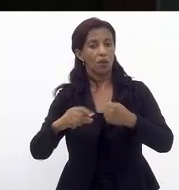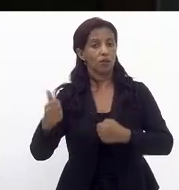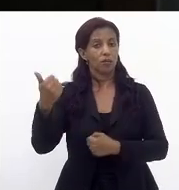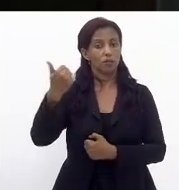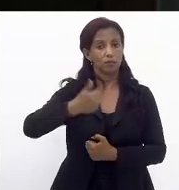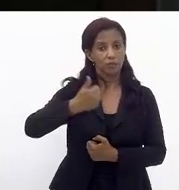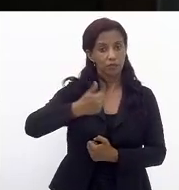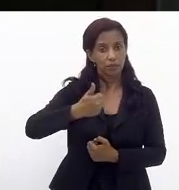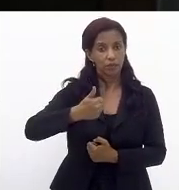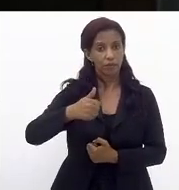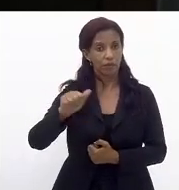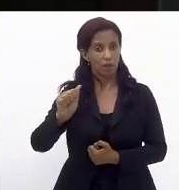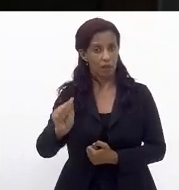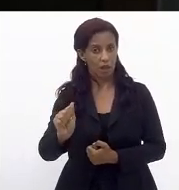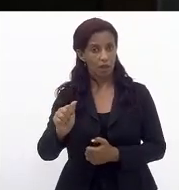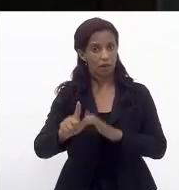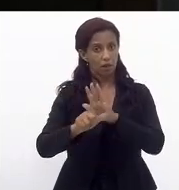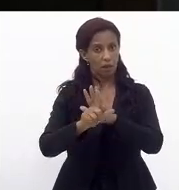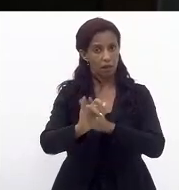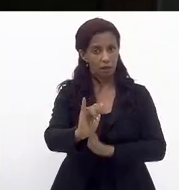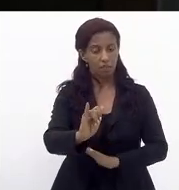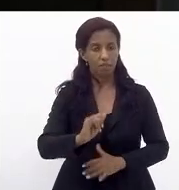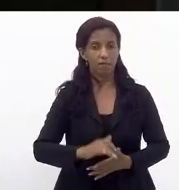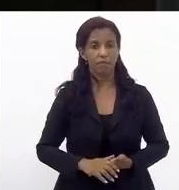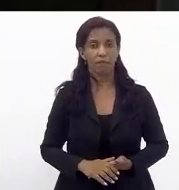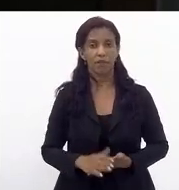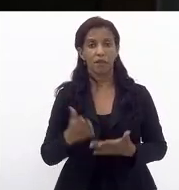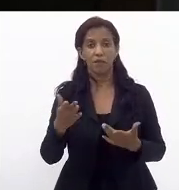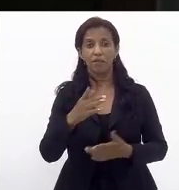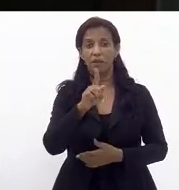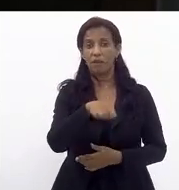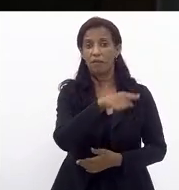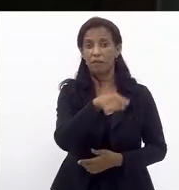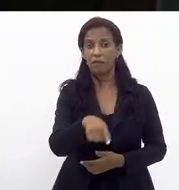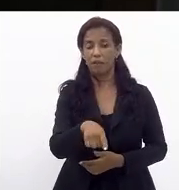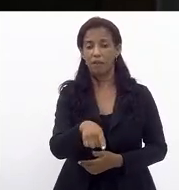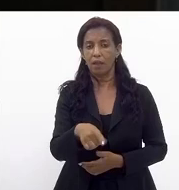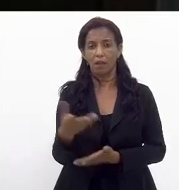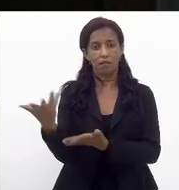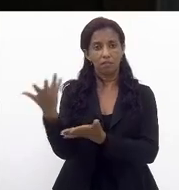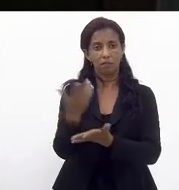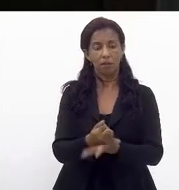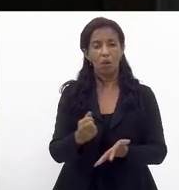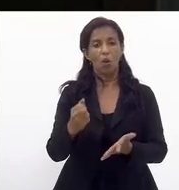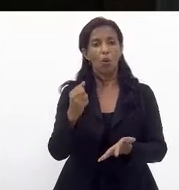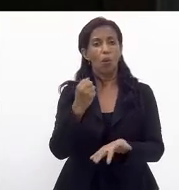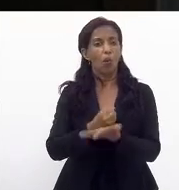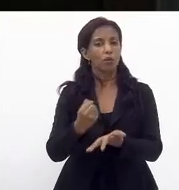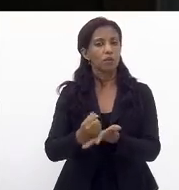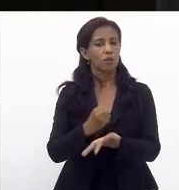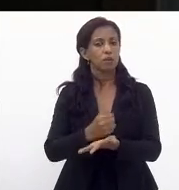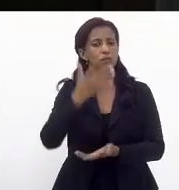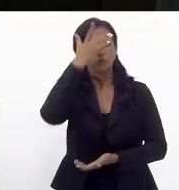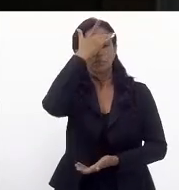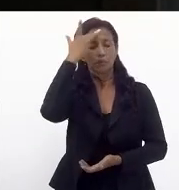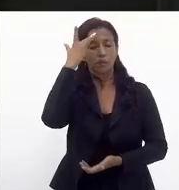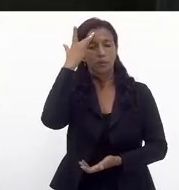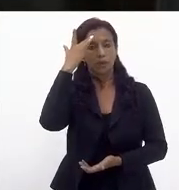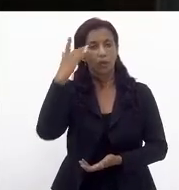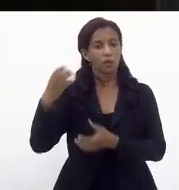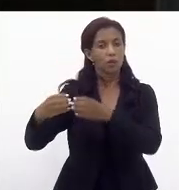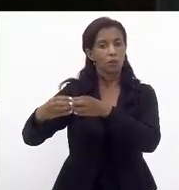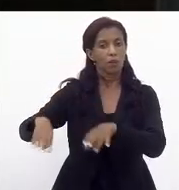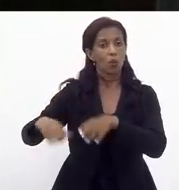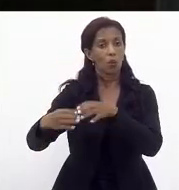1º da presente lei ficam vedadas a admissão ou contratação de pessoal EA